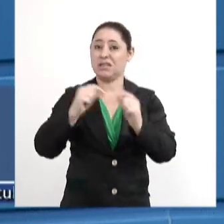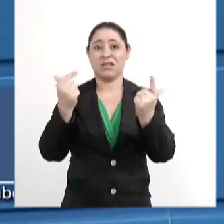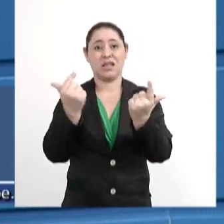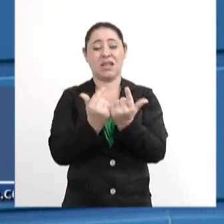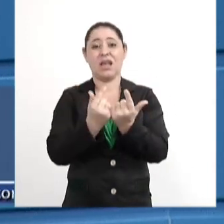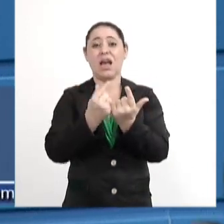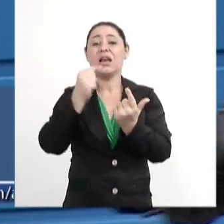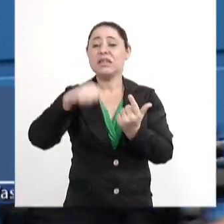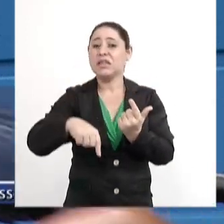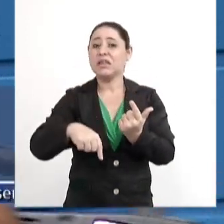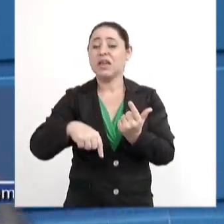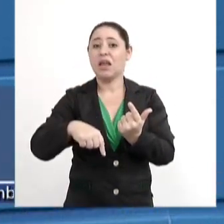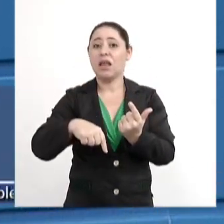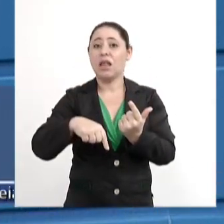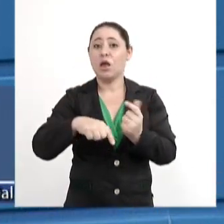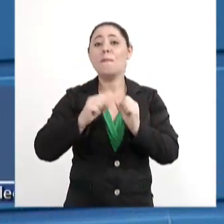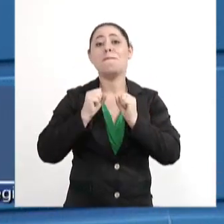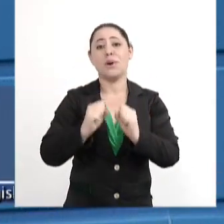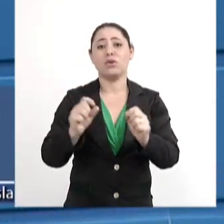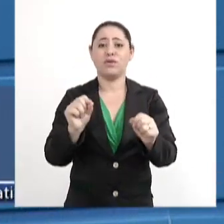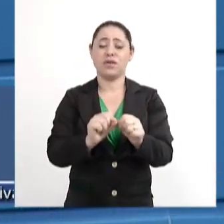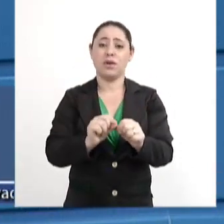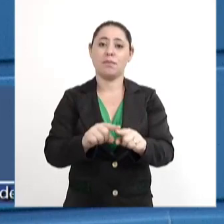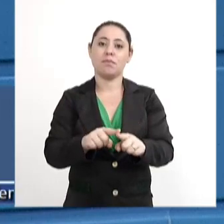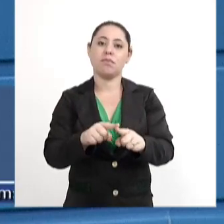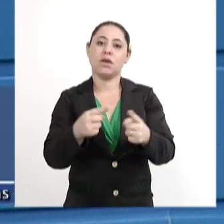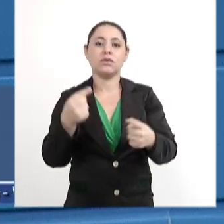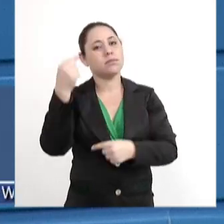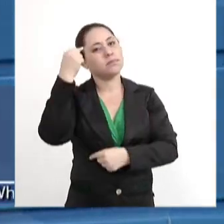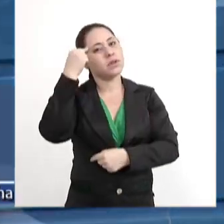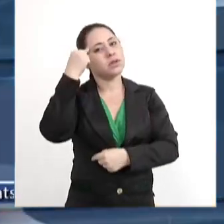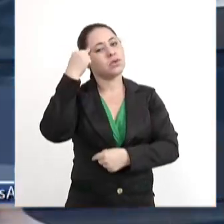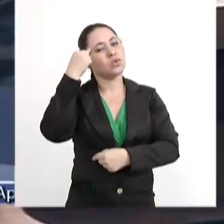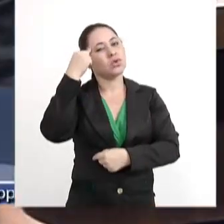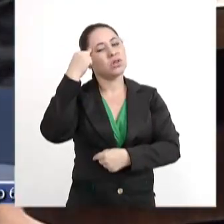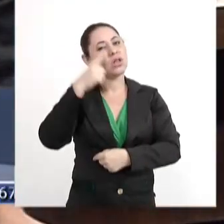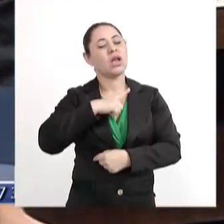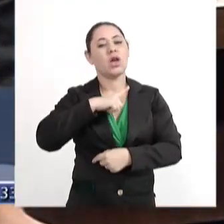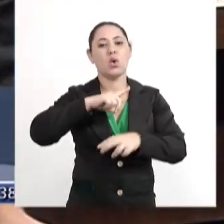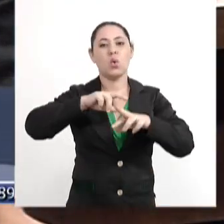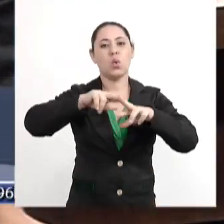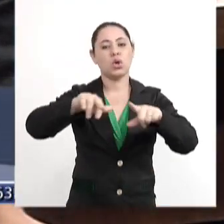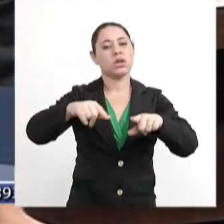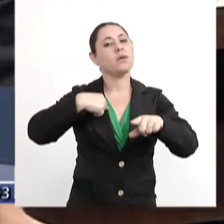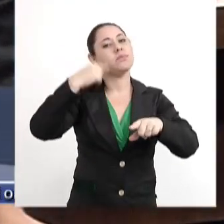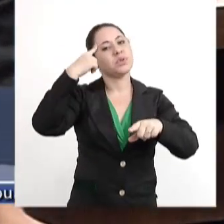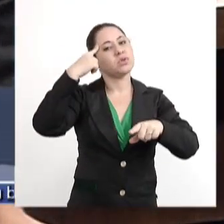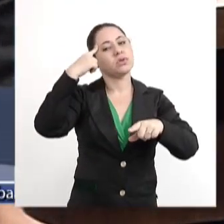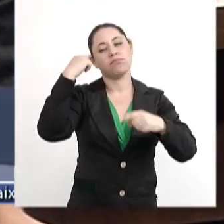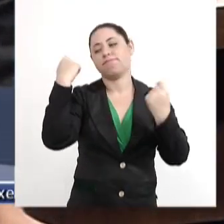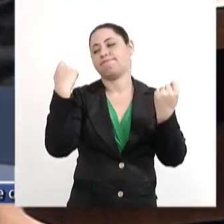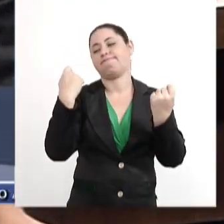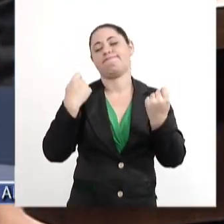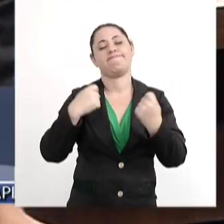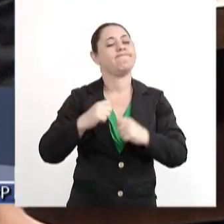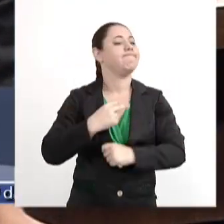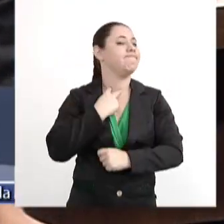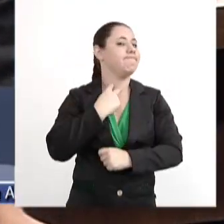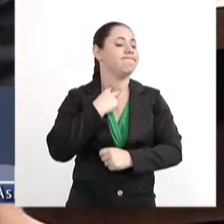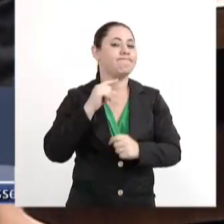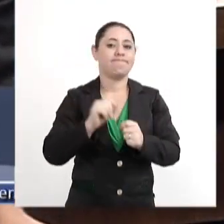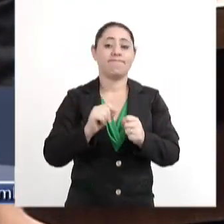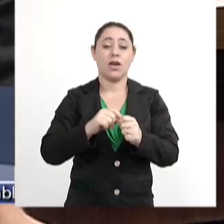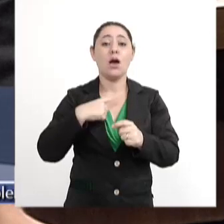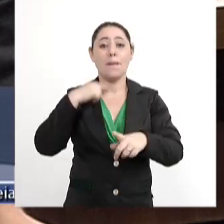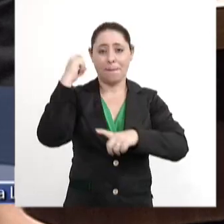tem coisa que até a gente até poderia fazer, mas eu penso que tem coisa que a gente não deve fazer. Eu acho que é importante a gente